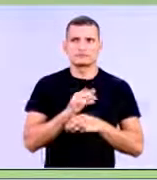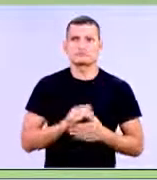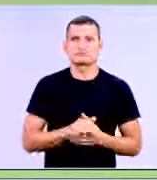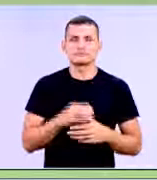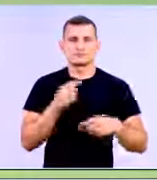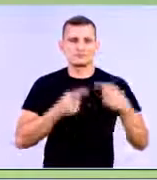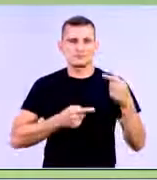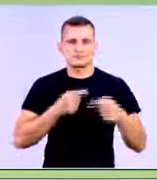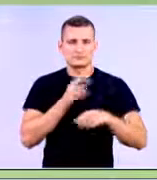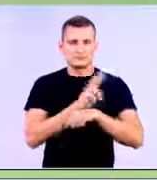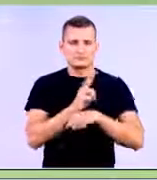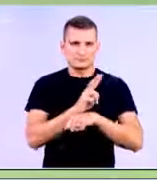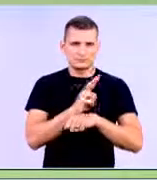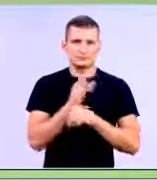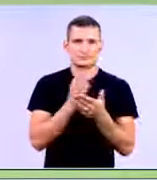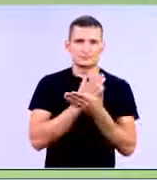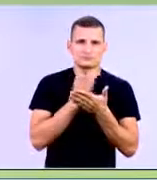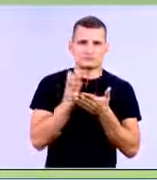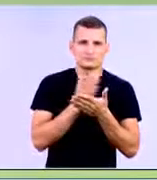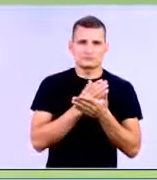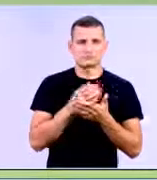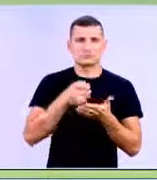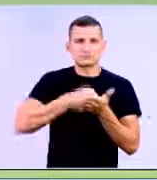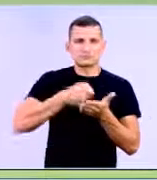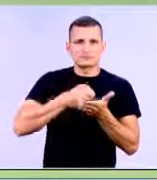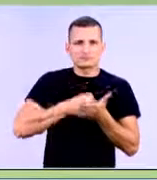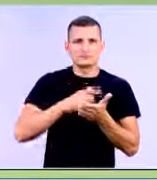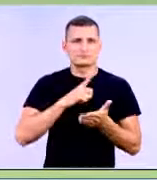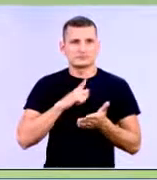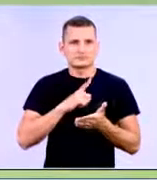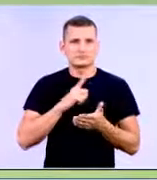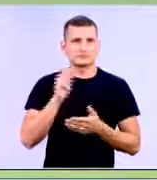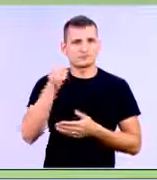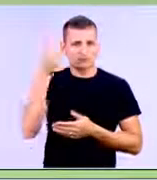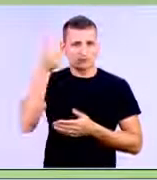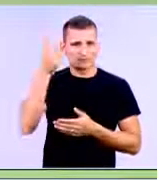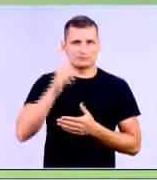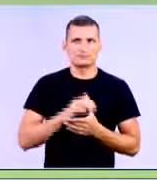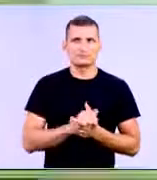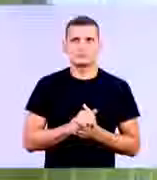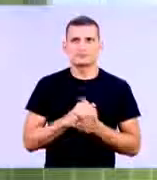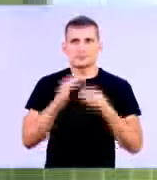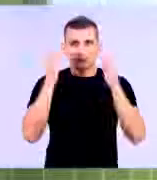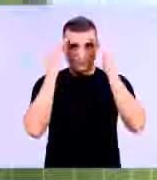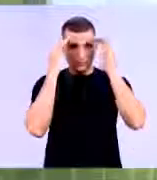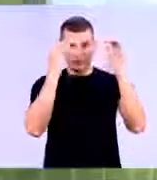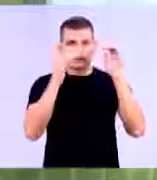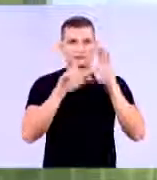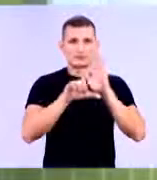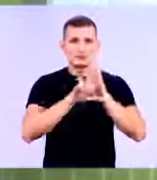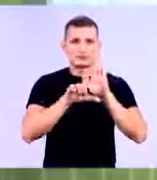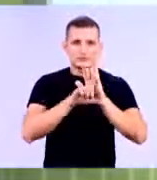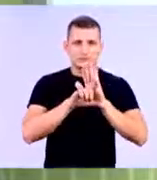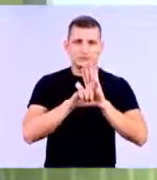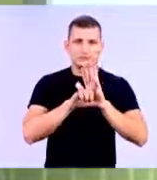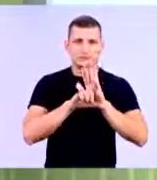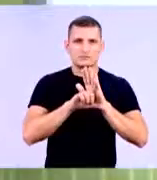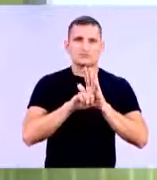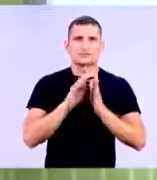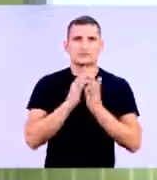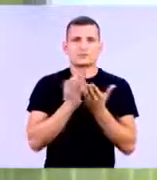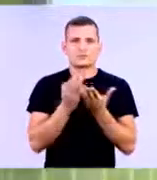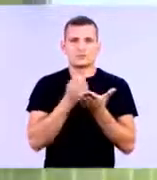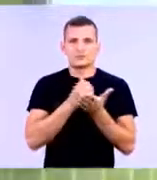política de segurança, algumas exigências existem. Primeiro, respeitar a legislação e os contratos